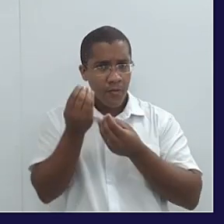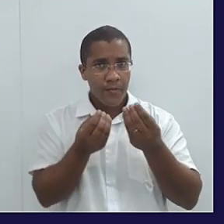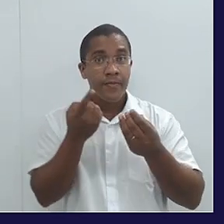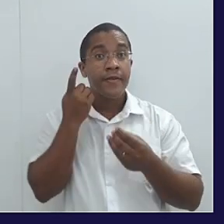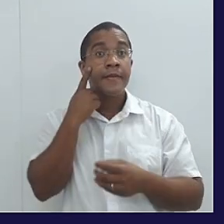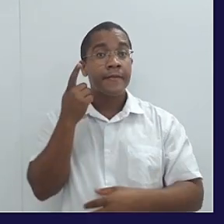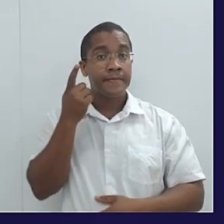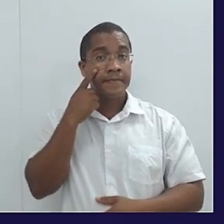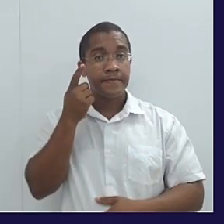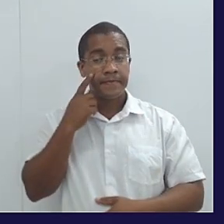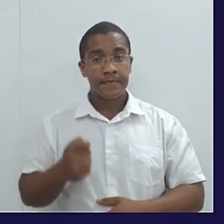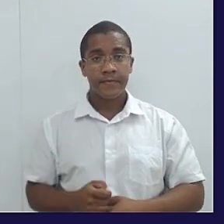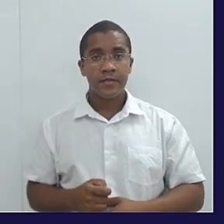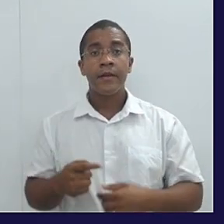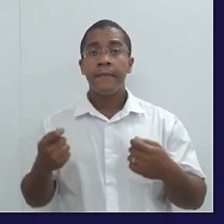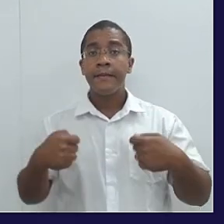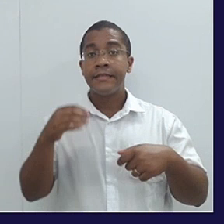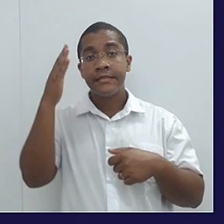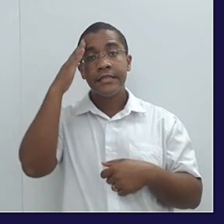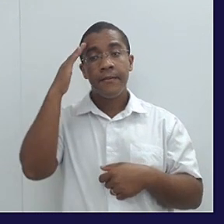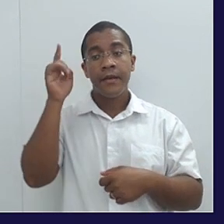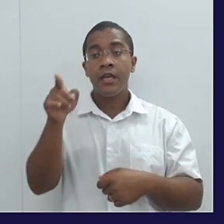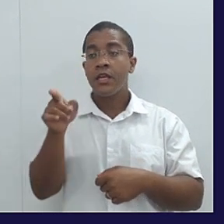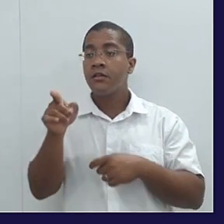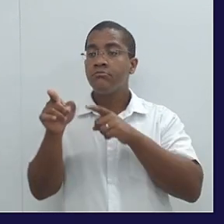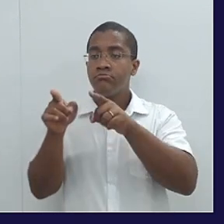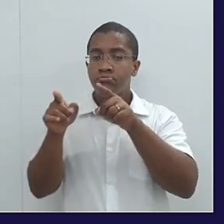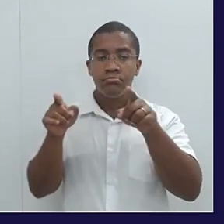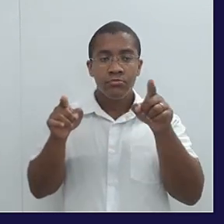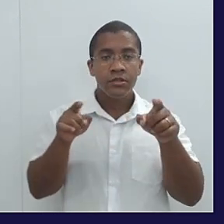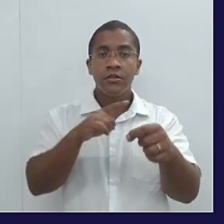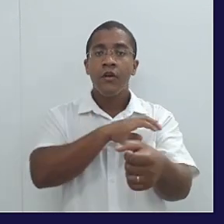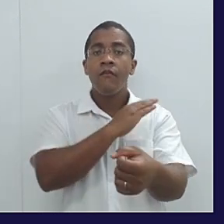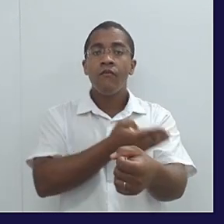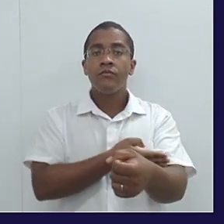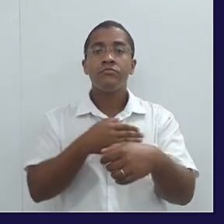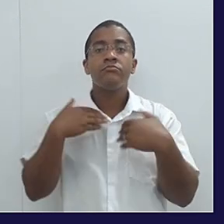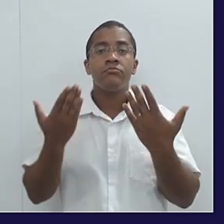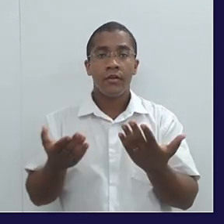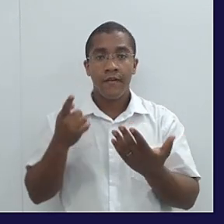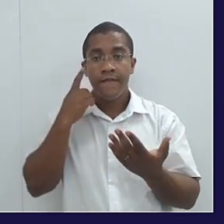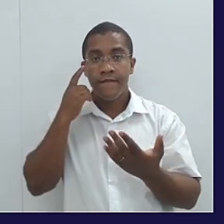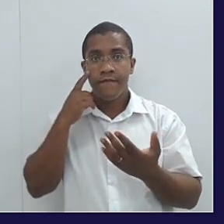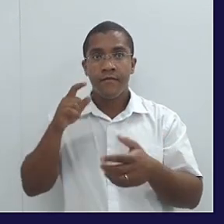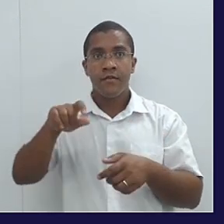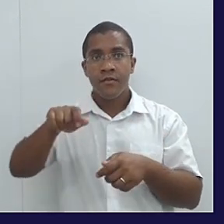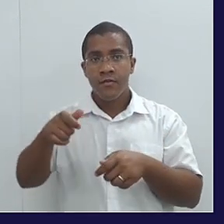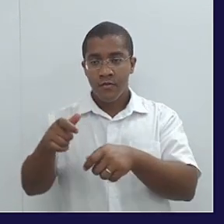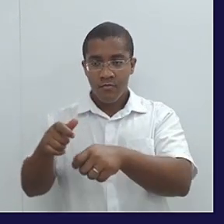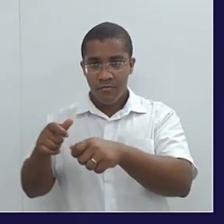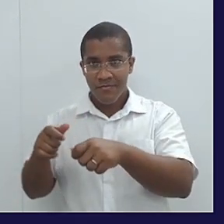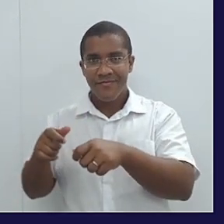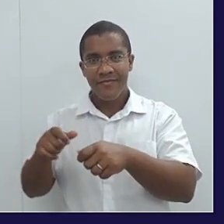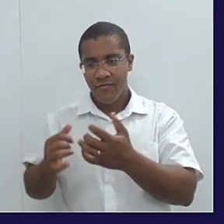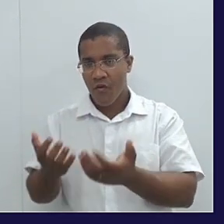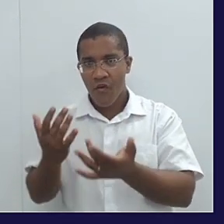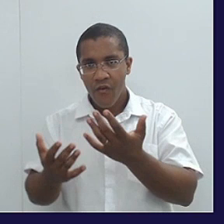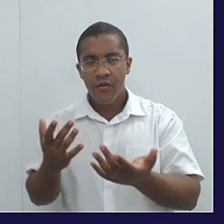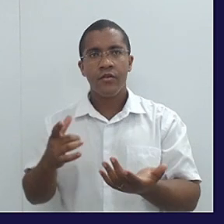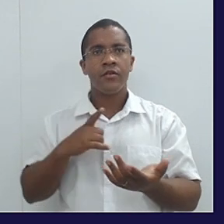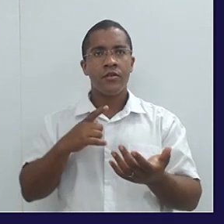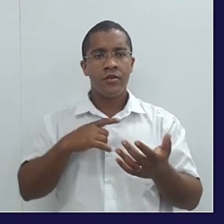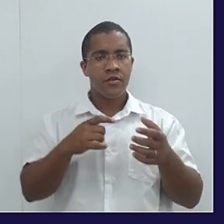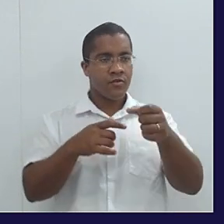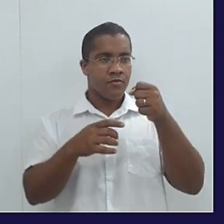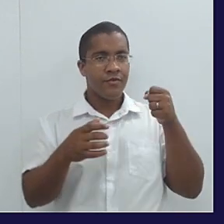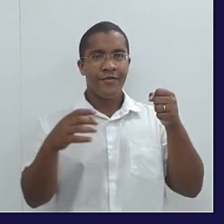consumo de cada eletrodoméstico, a gente tem que saber a potência de cada um, né? Eu tenho ali o fogão elétrico, o micro-ondas,